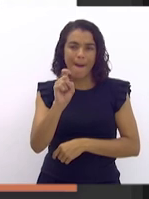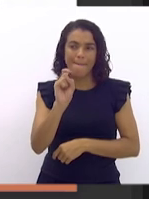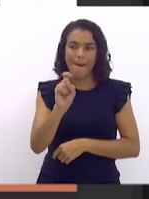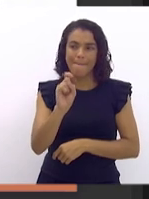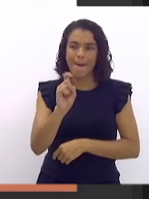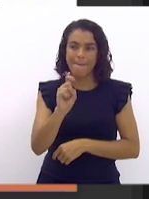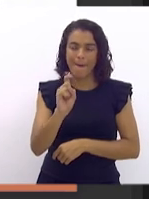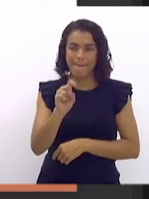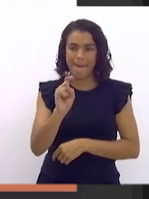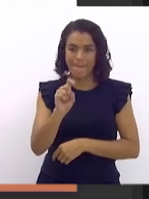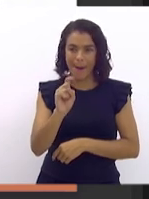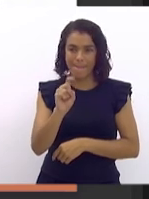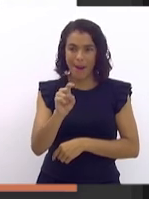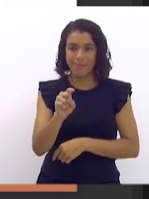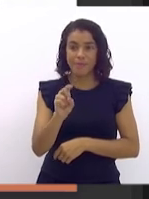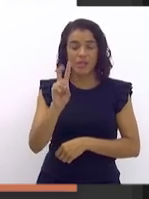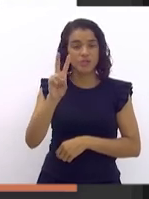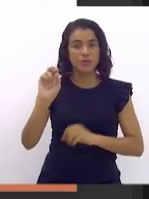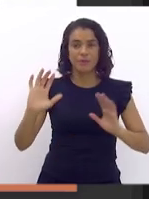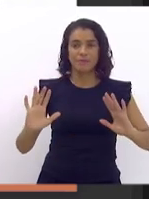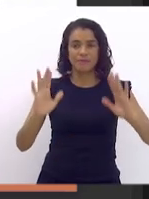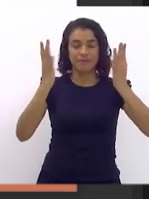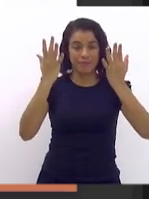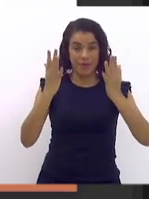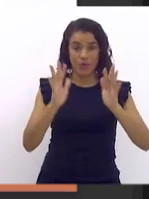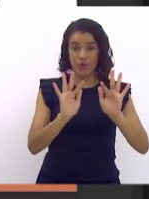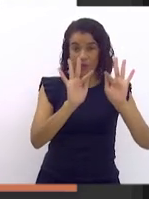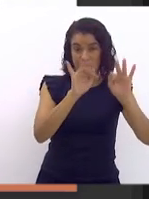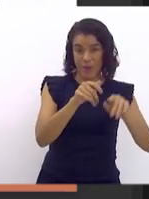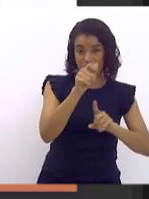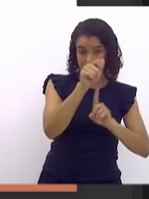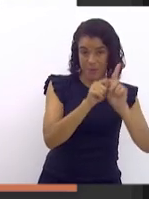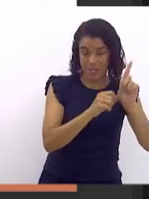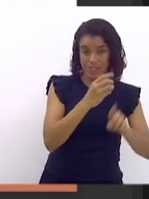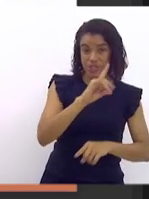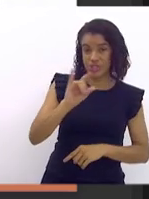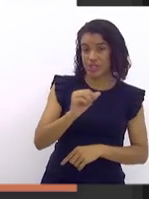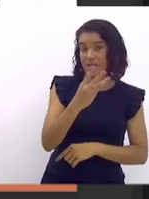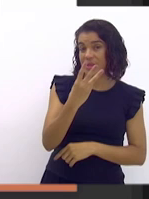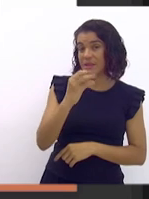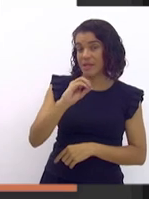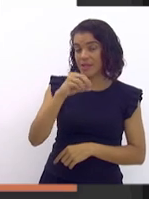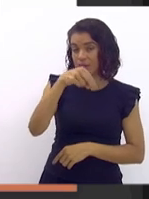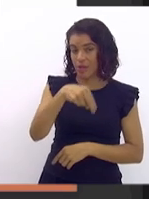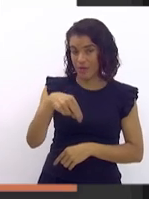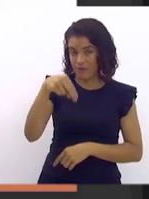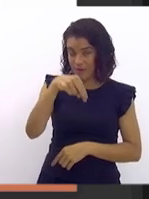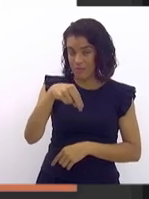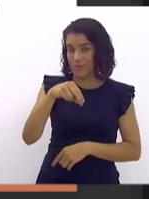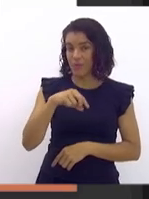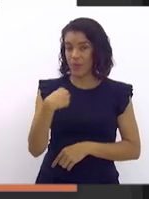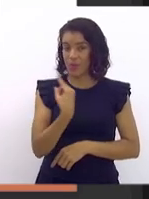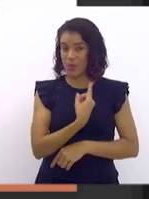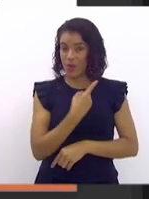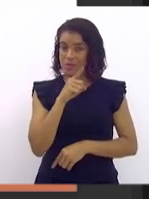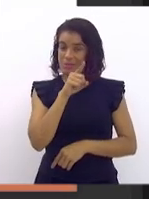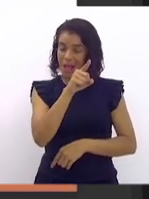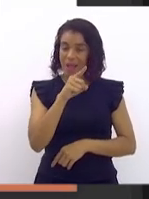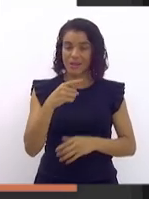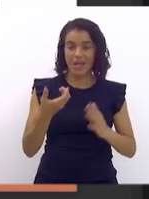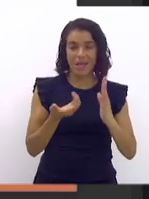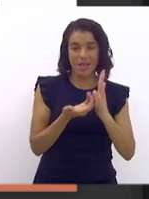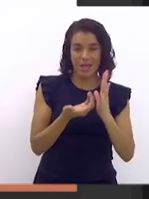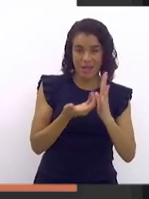link de realização de eventos, é que no final desse mês, no dia 30 de novembro, nós vamos realizar lá na Câmara dos